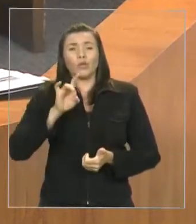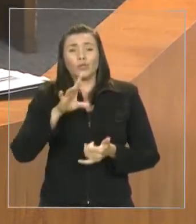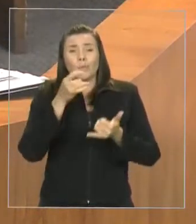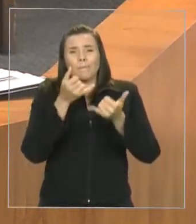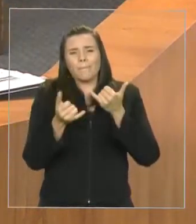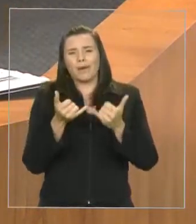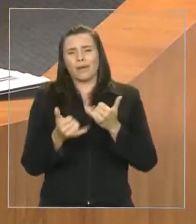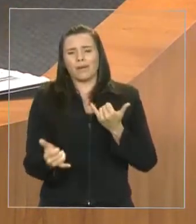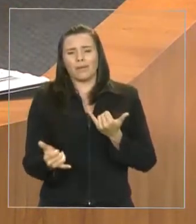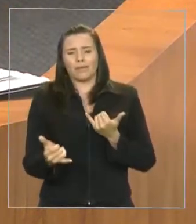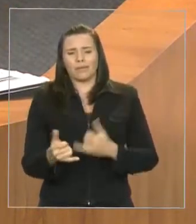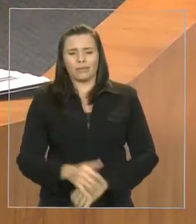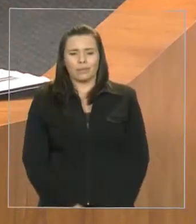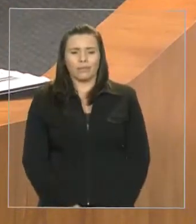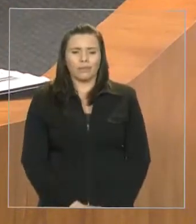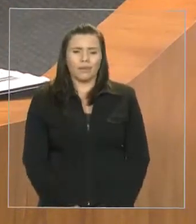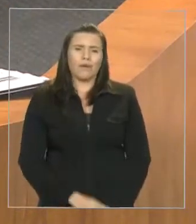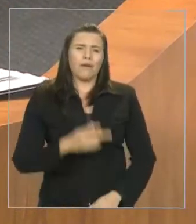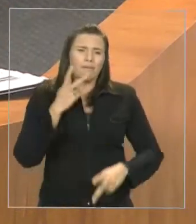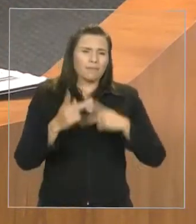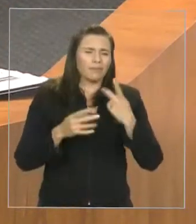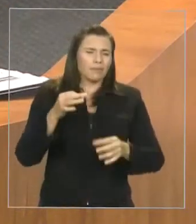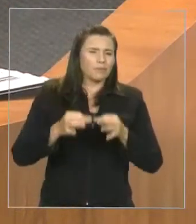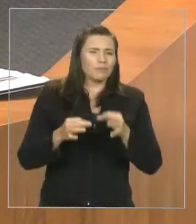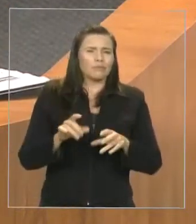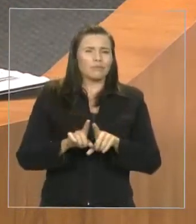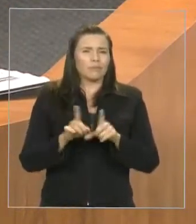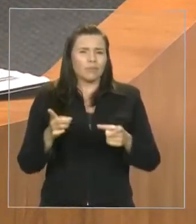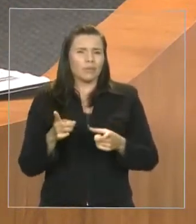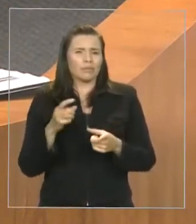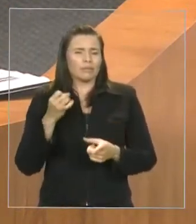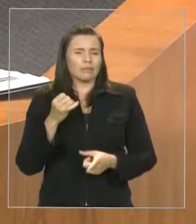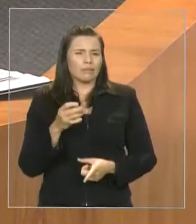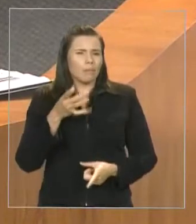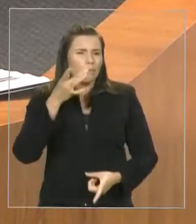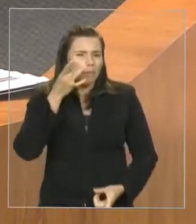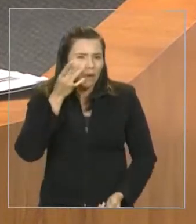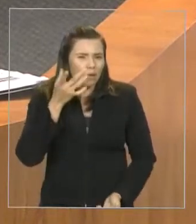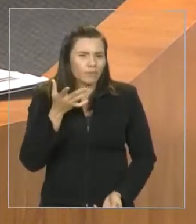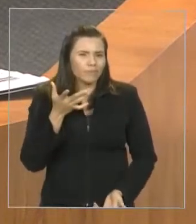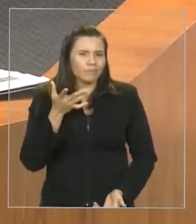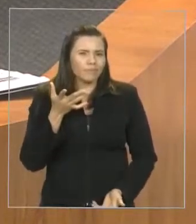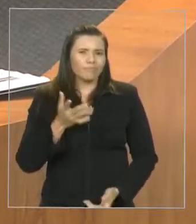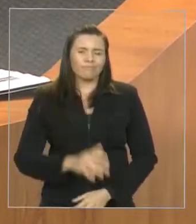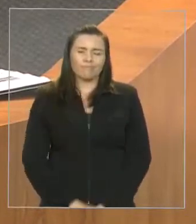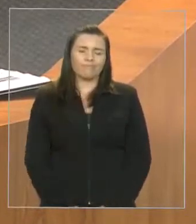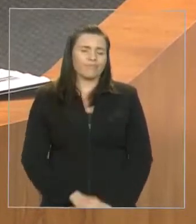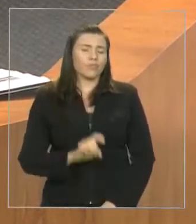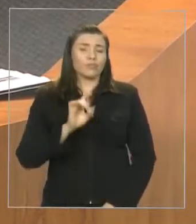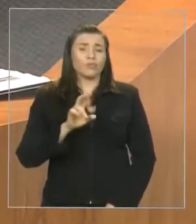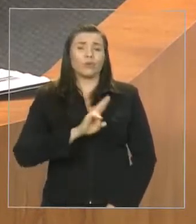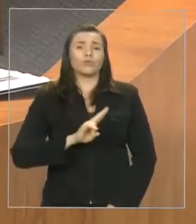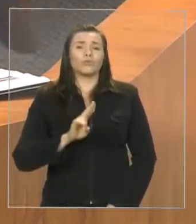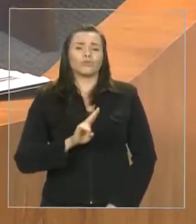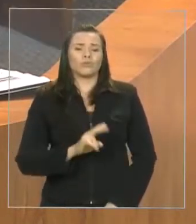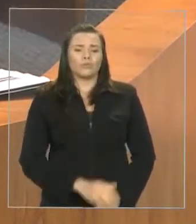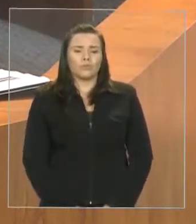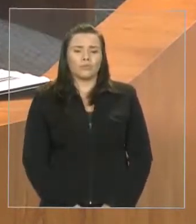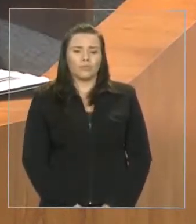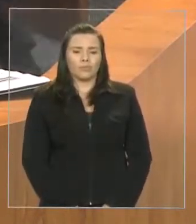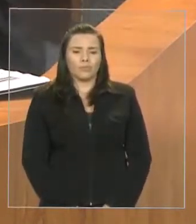pouco, delas quase nada nos restando. Apenas temos os nomes, apenas temos a